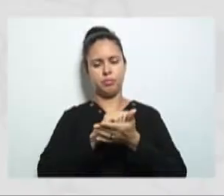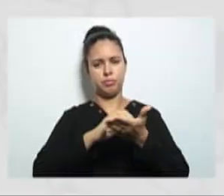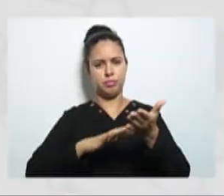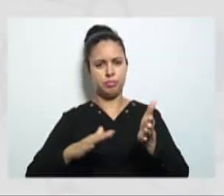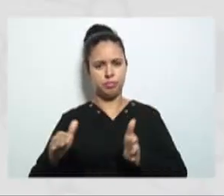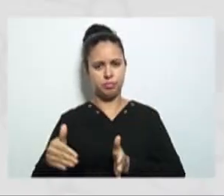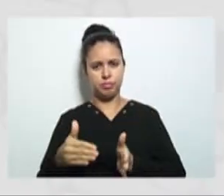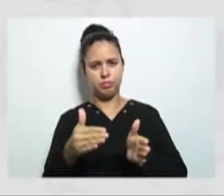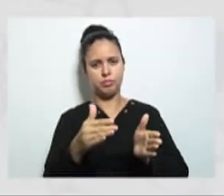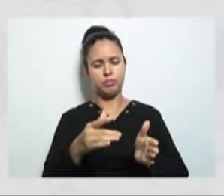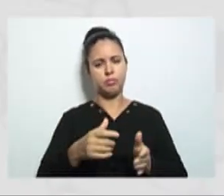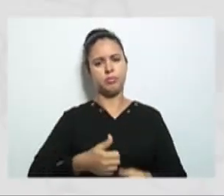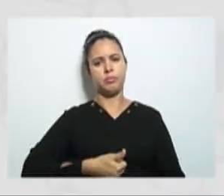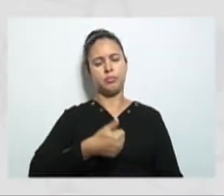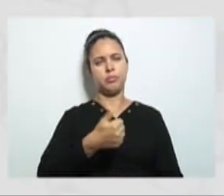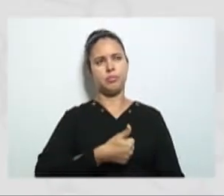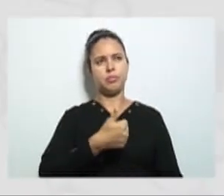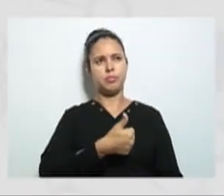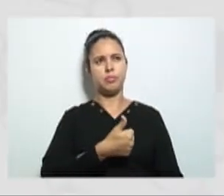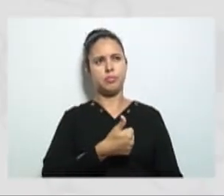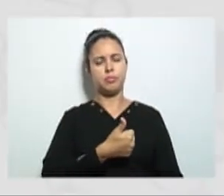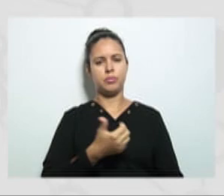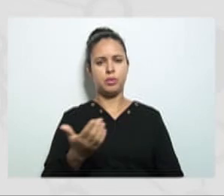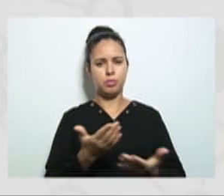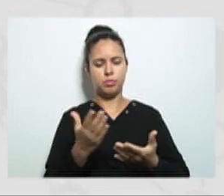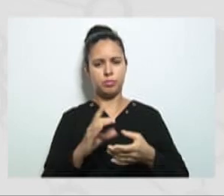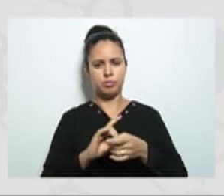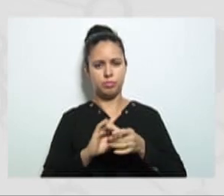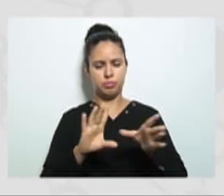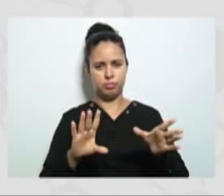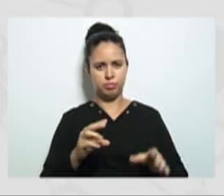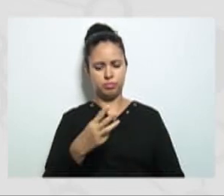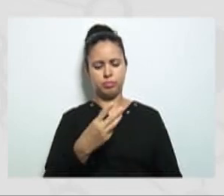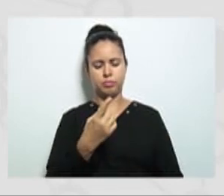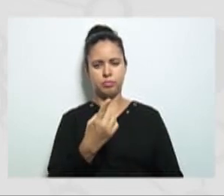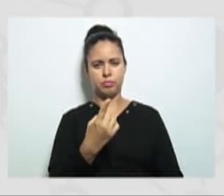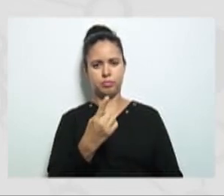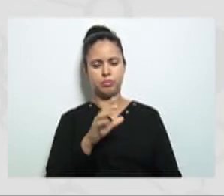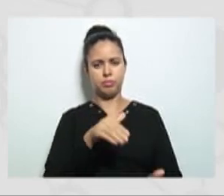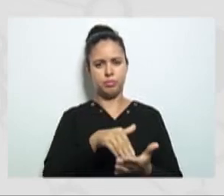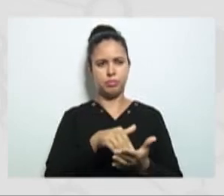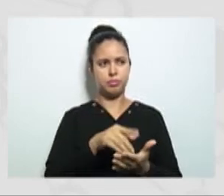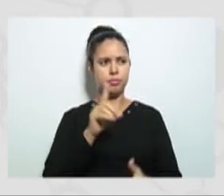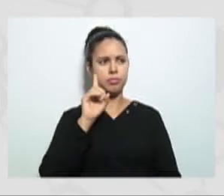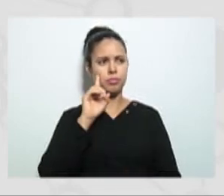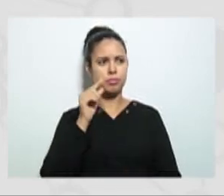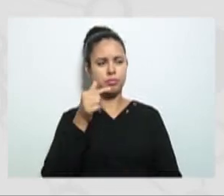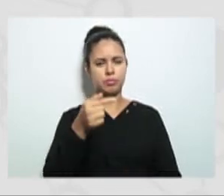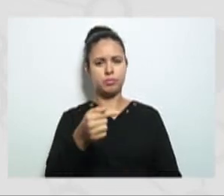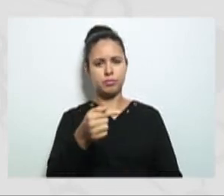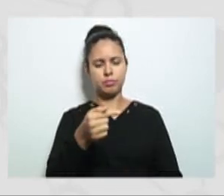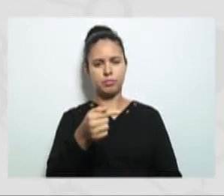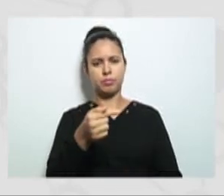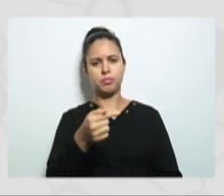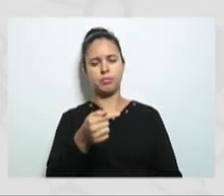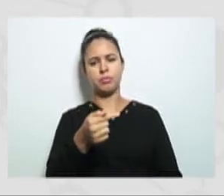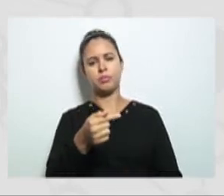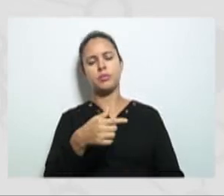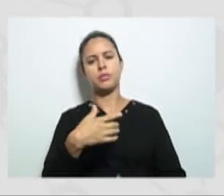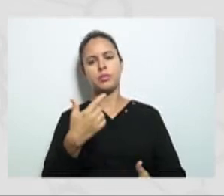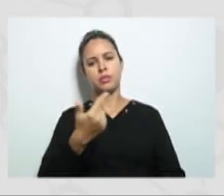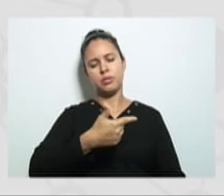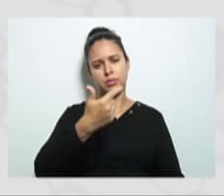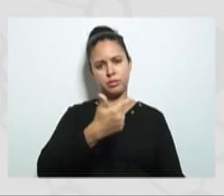A gente tem a primeira atividade de percurso disponível hoje, 31/7, é um questionário, tá? E a segunda que vai ficar de